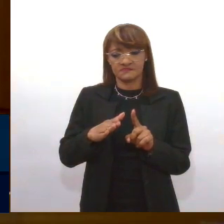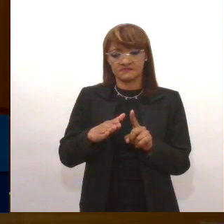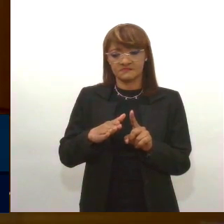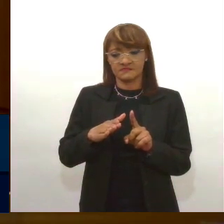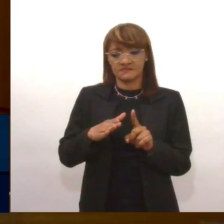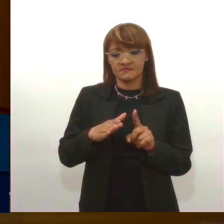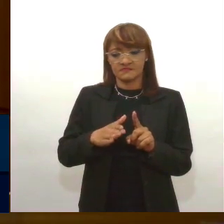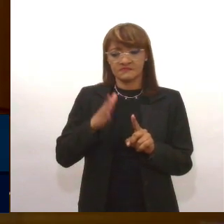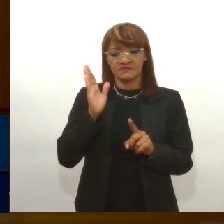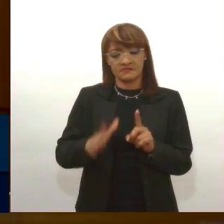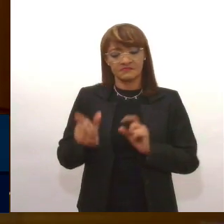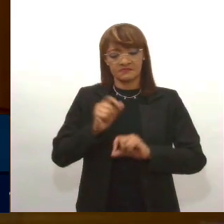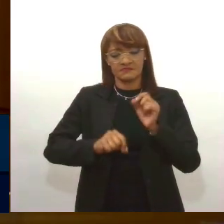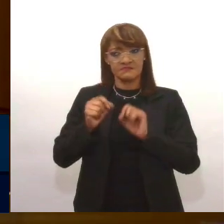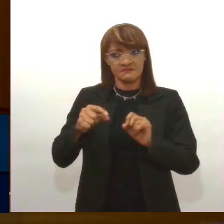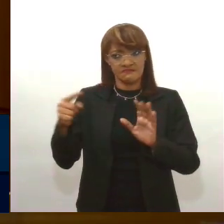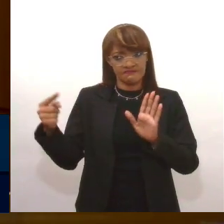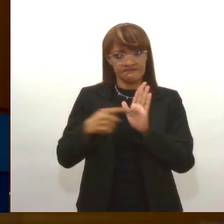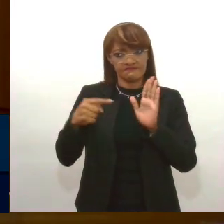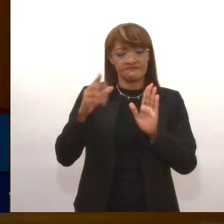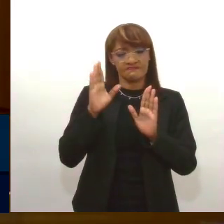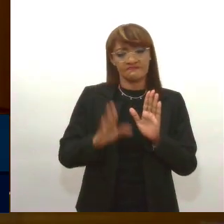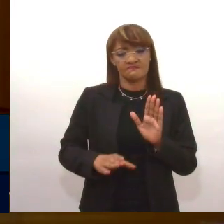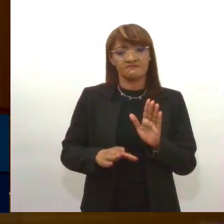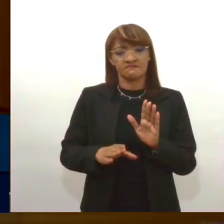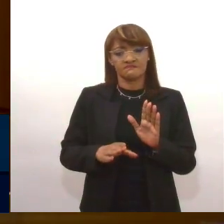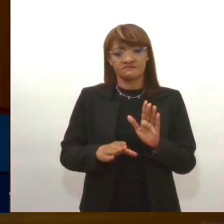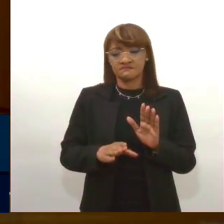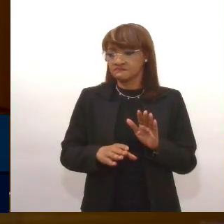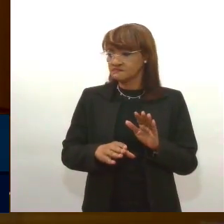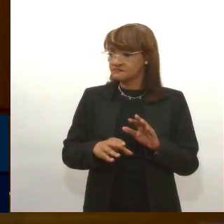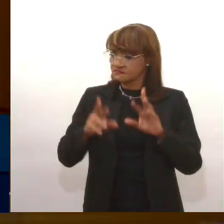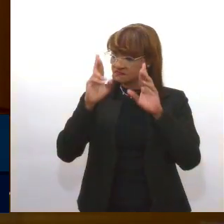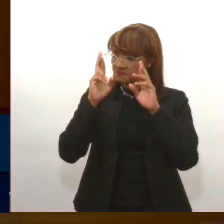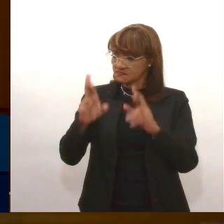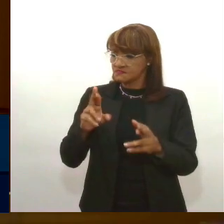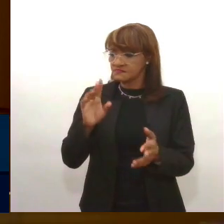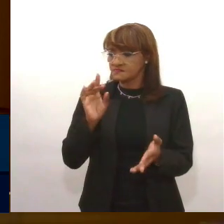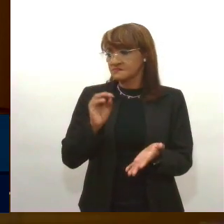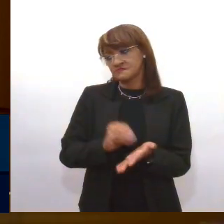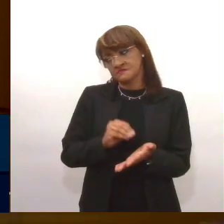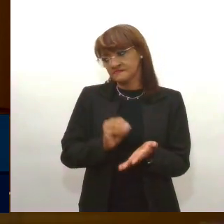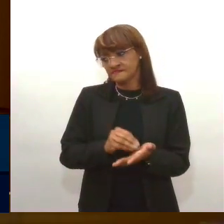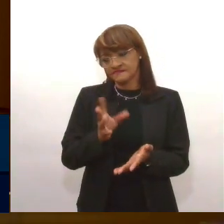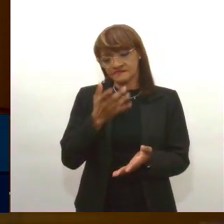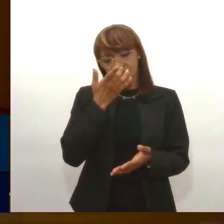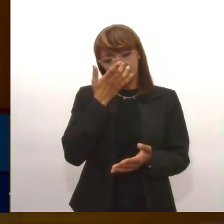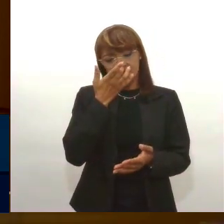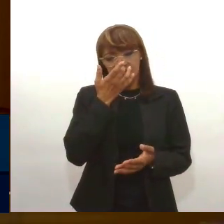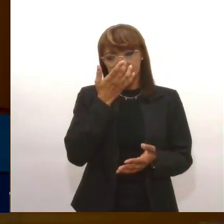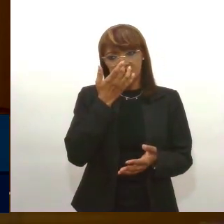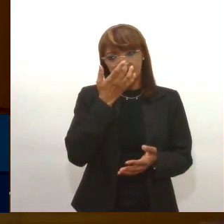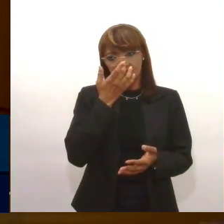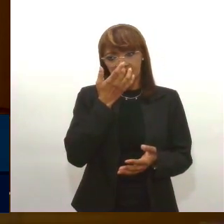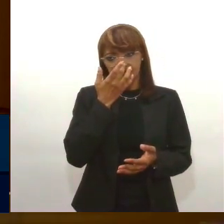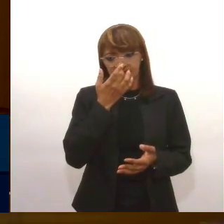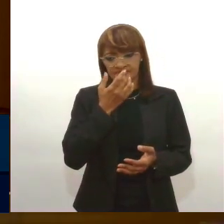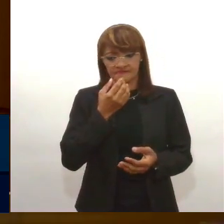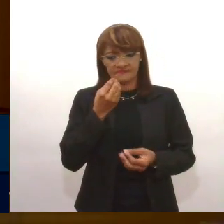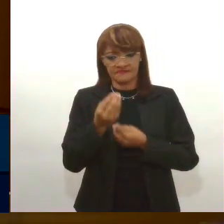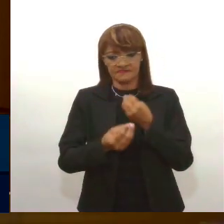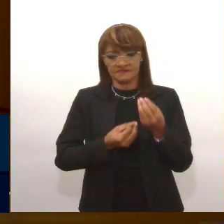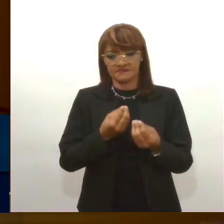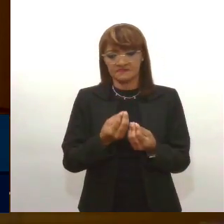falta de desrespeito né com eh o pessoal que sobrevivem né ali do mang é uma